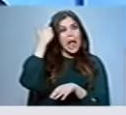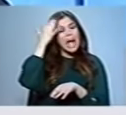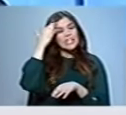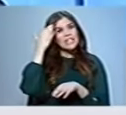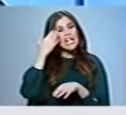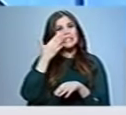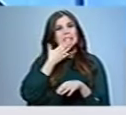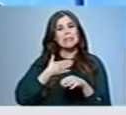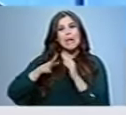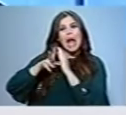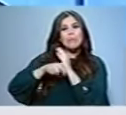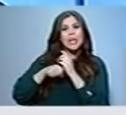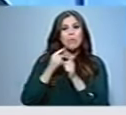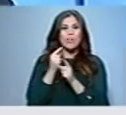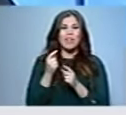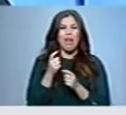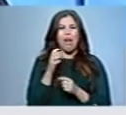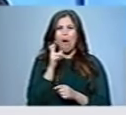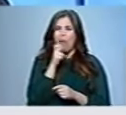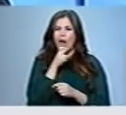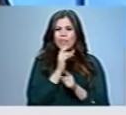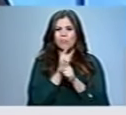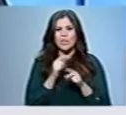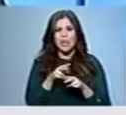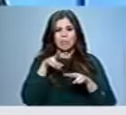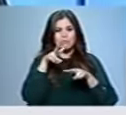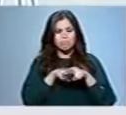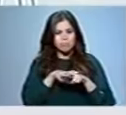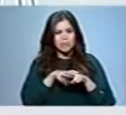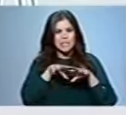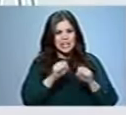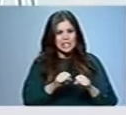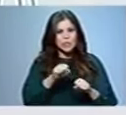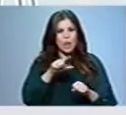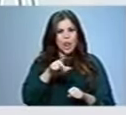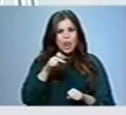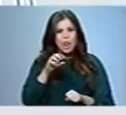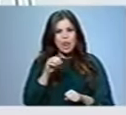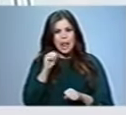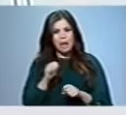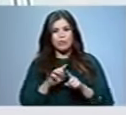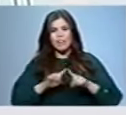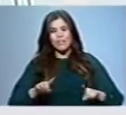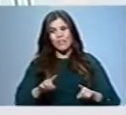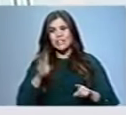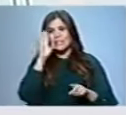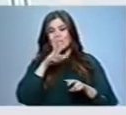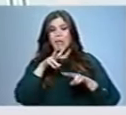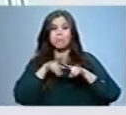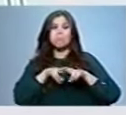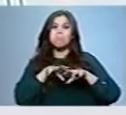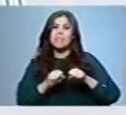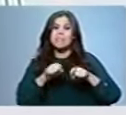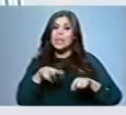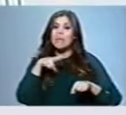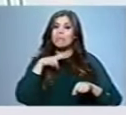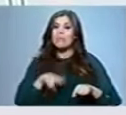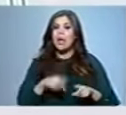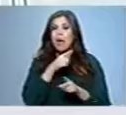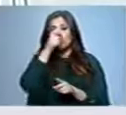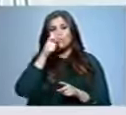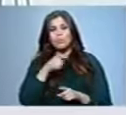raptado. E isto é muito mau, porque ser preso no Laos não é a mesma coisa que ser preso na Noruega em Portugal. Mesmo que não nos digam que estamos a ser presos, uma pessoa